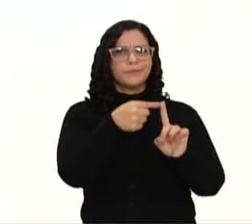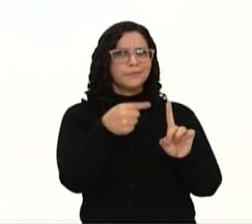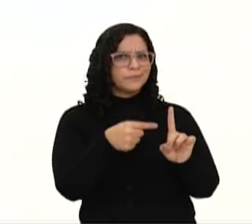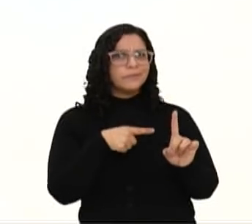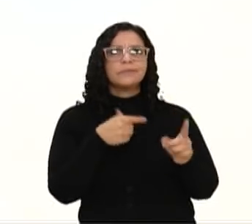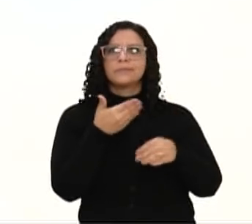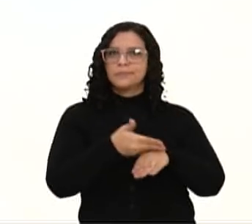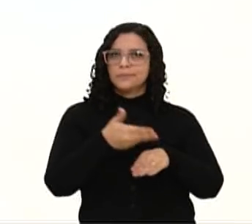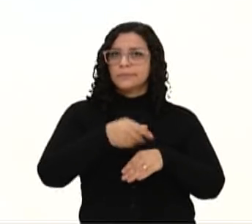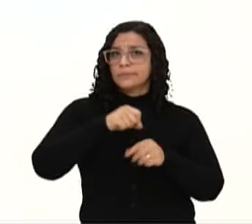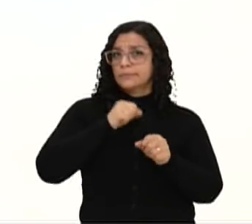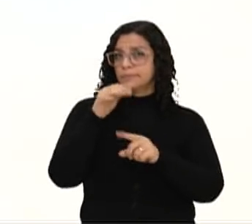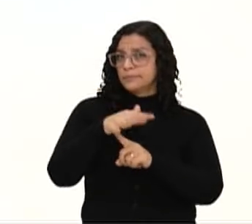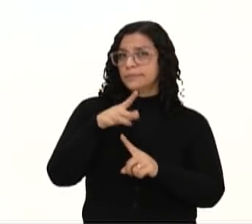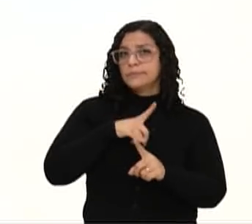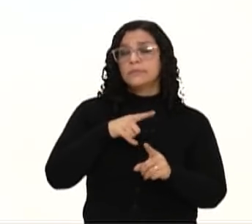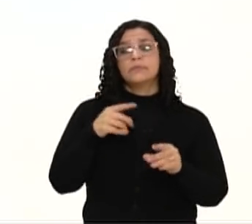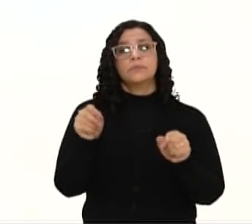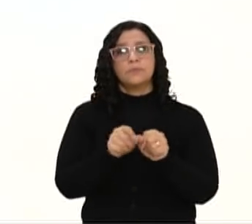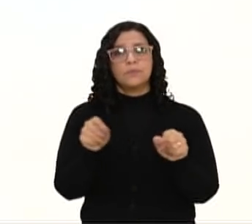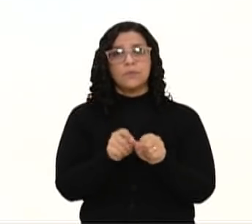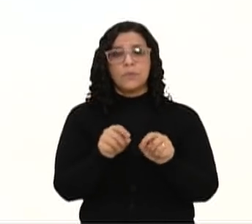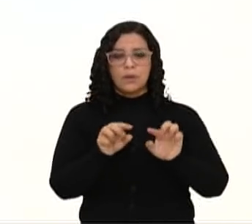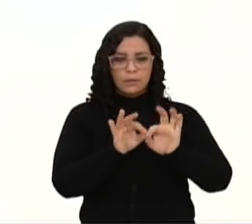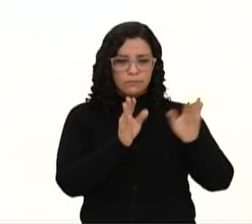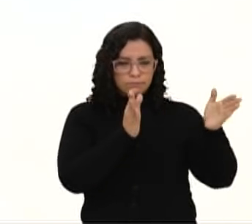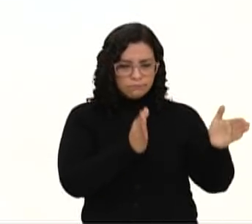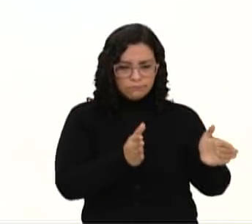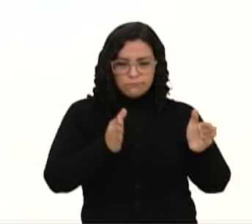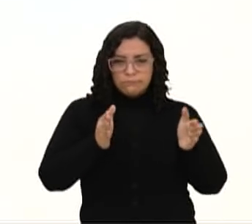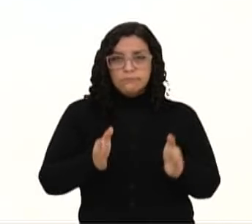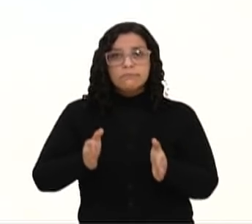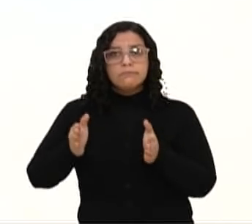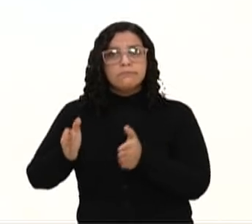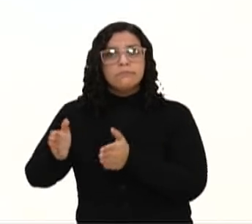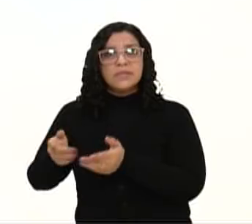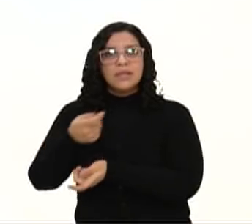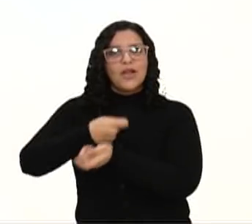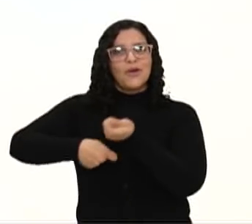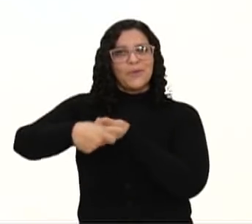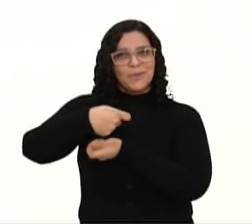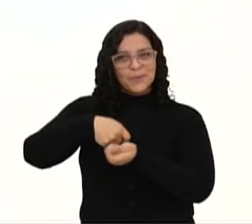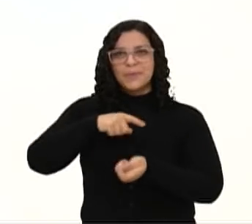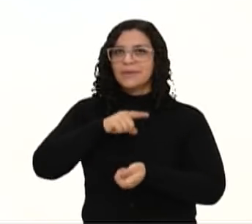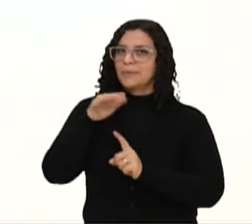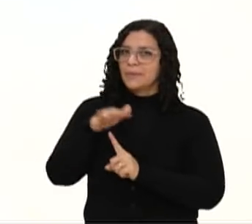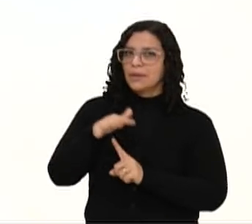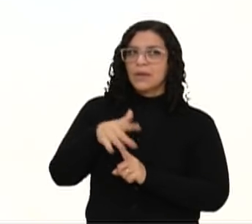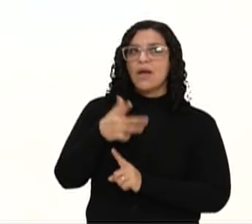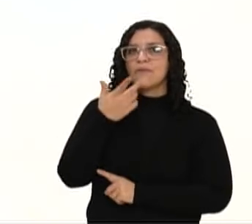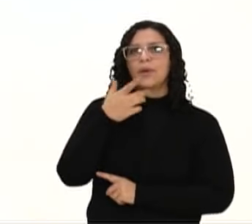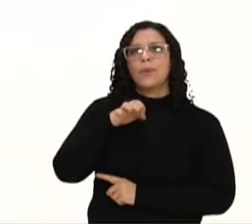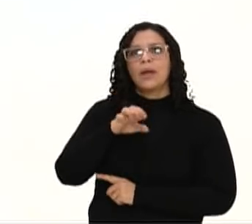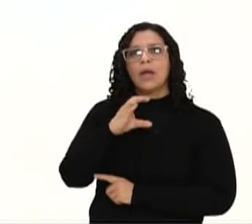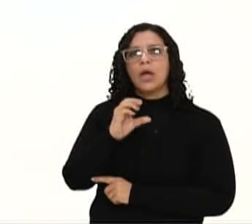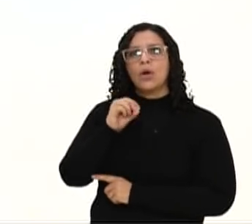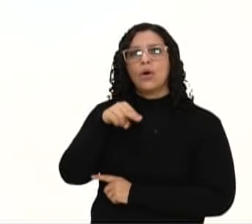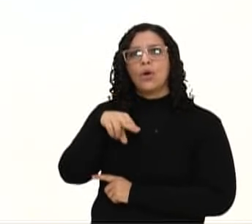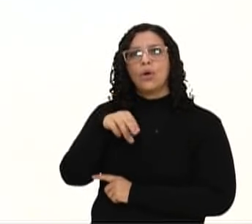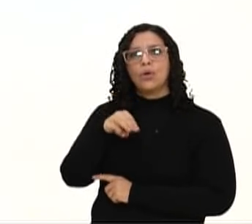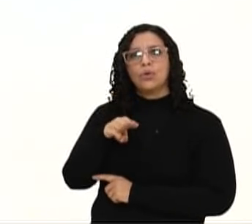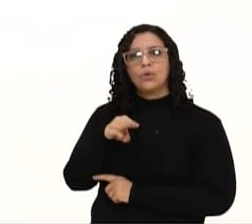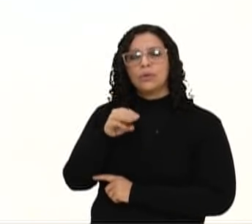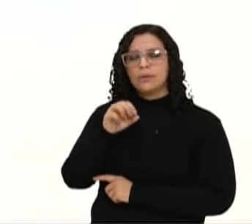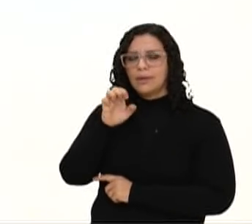de atividades ali que compõem esse conjunto que a gente chama de economia. Quando eu uso a palavrinha economia, eu